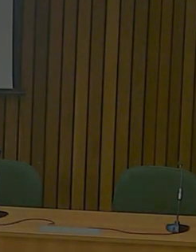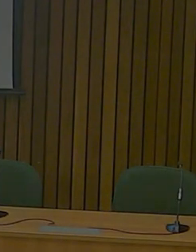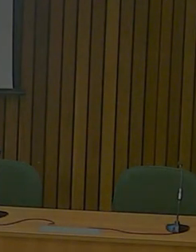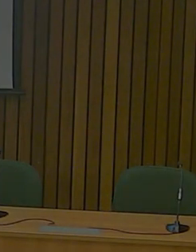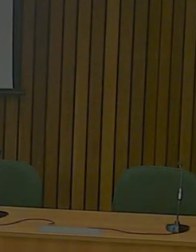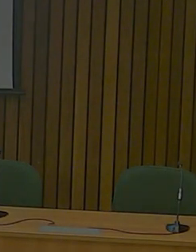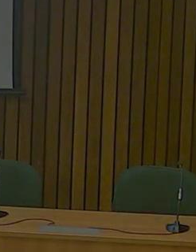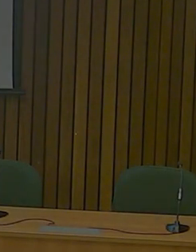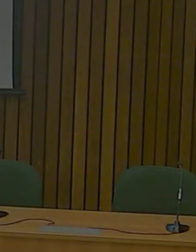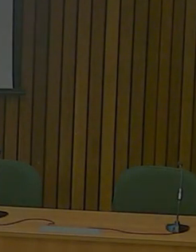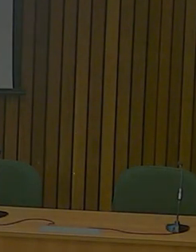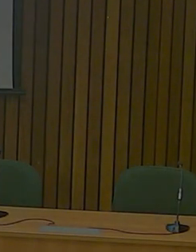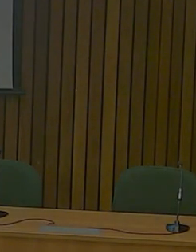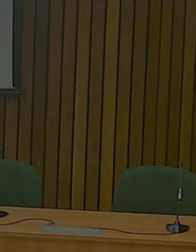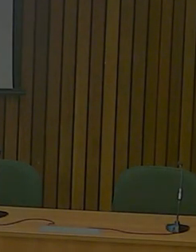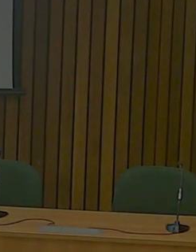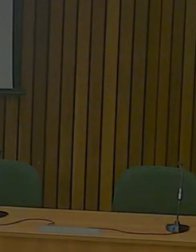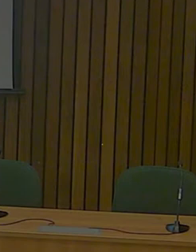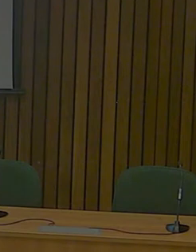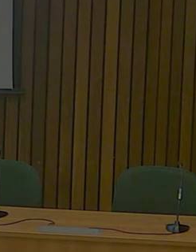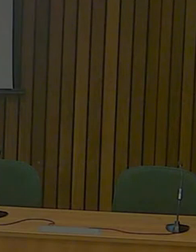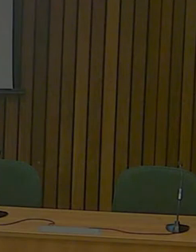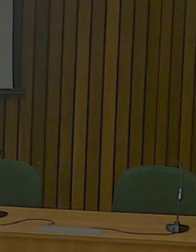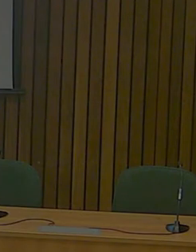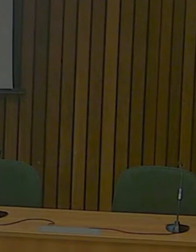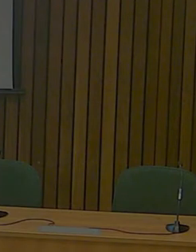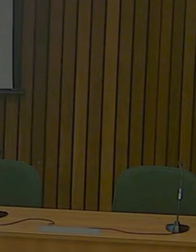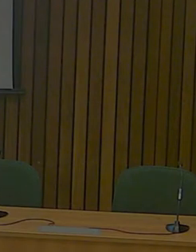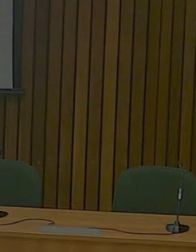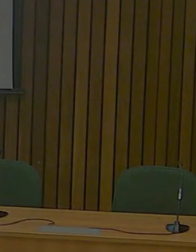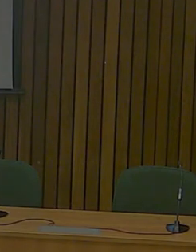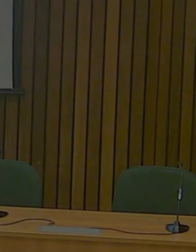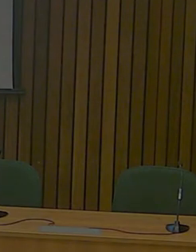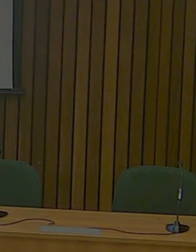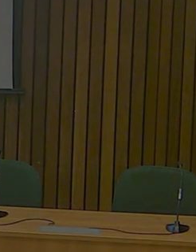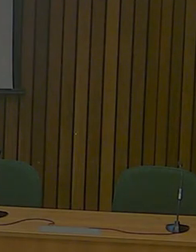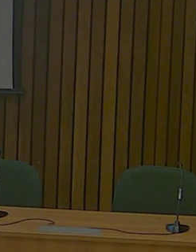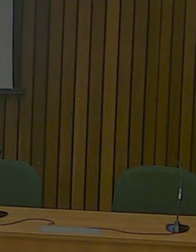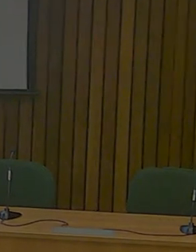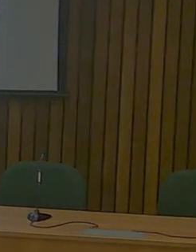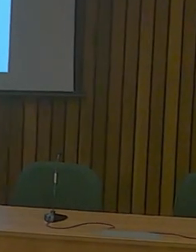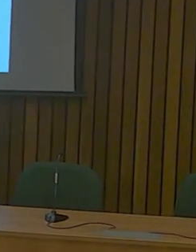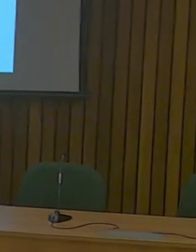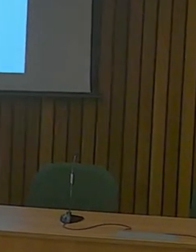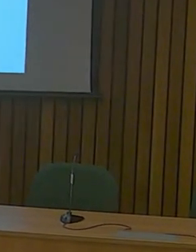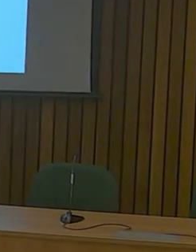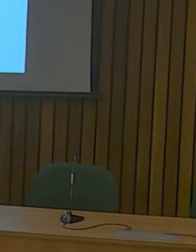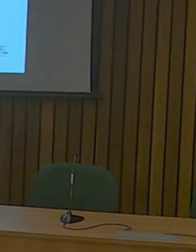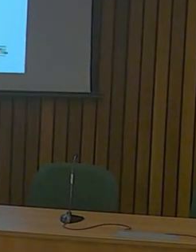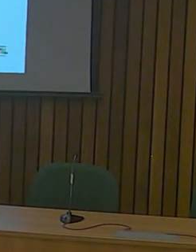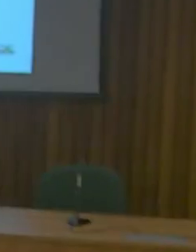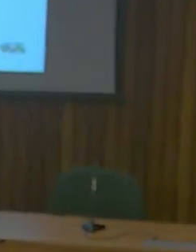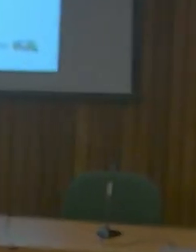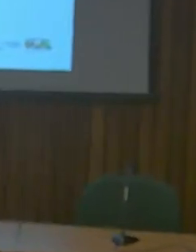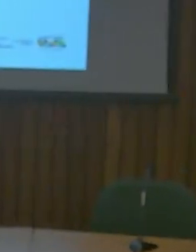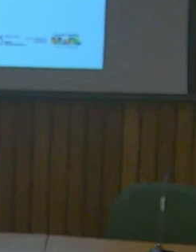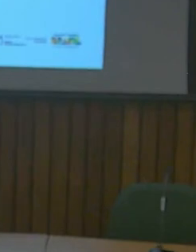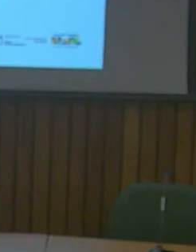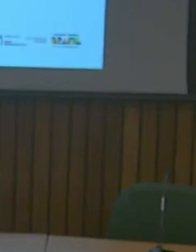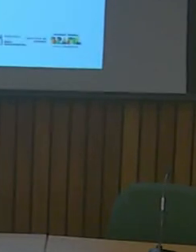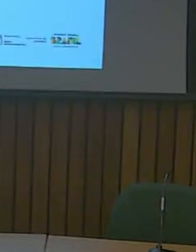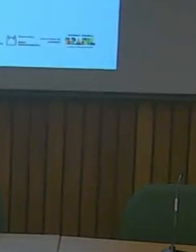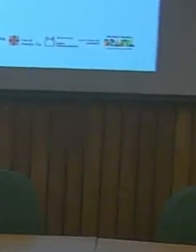Oi, pessoal. A gente vai organizar aqui agora uma roda de conversa, né?